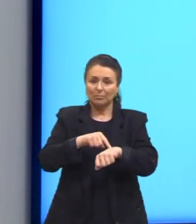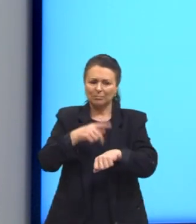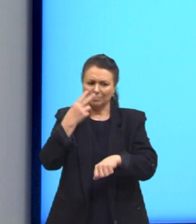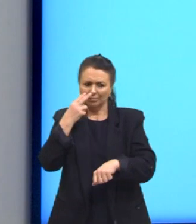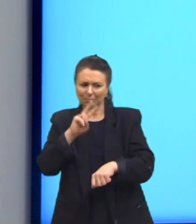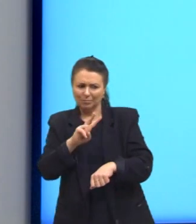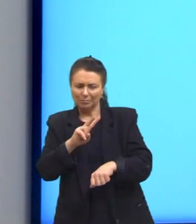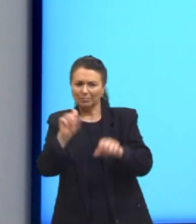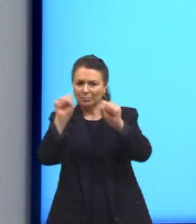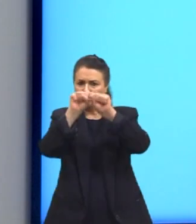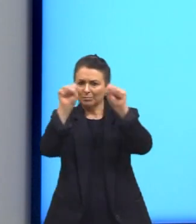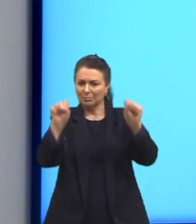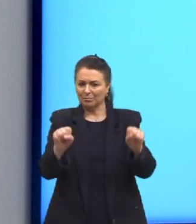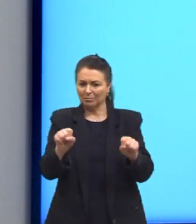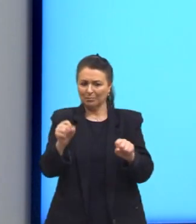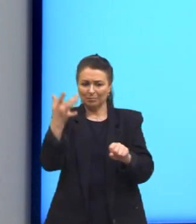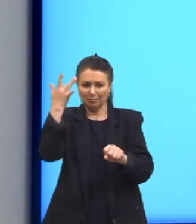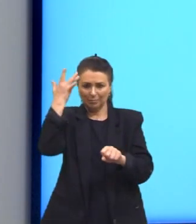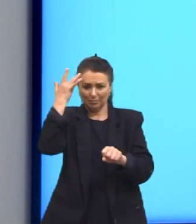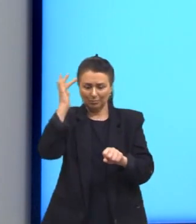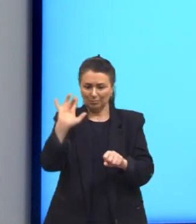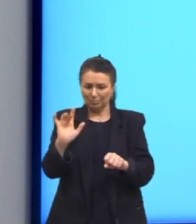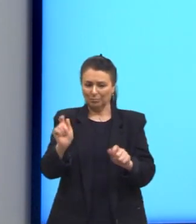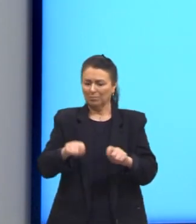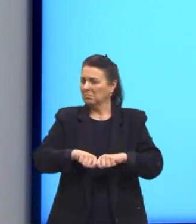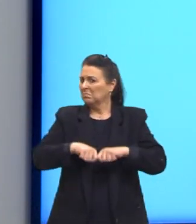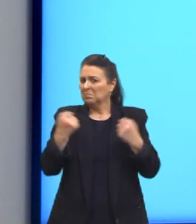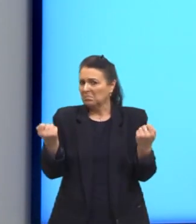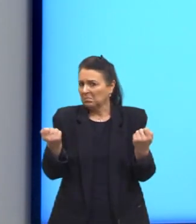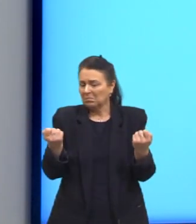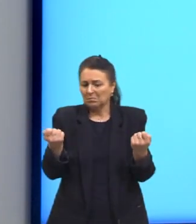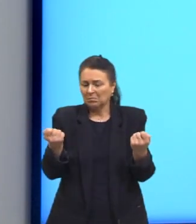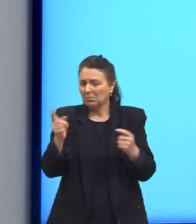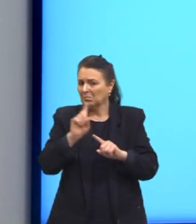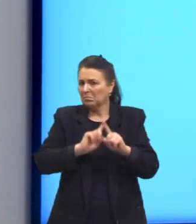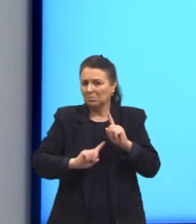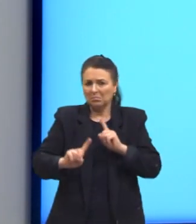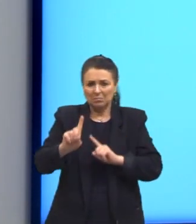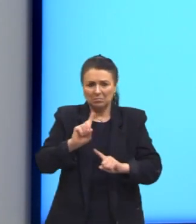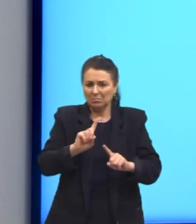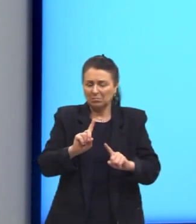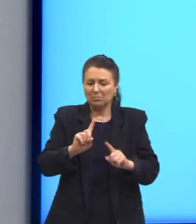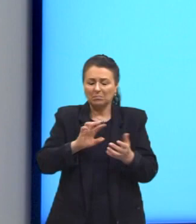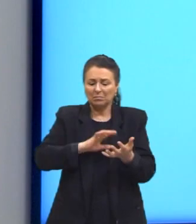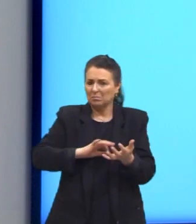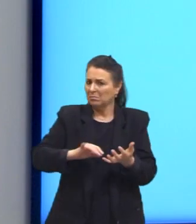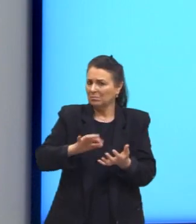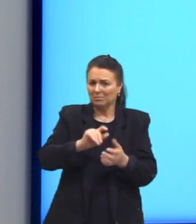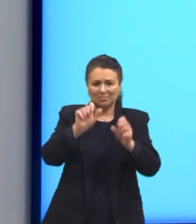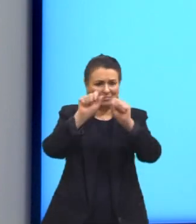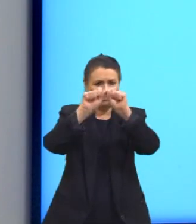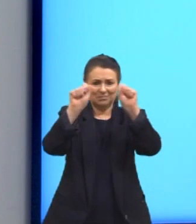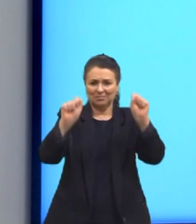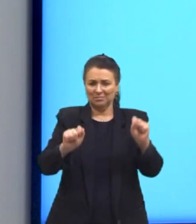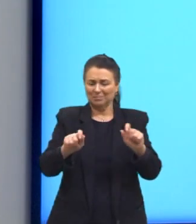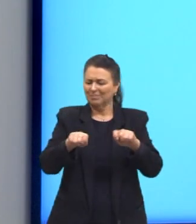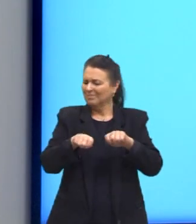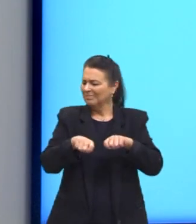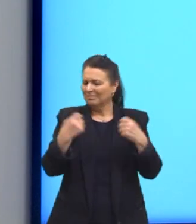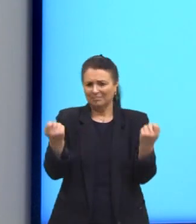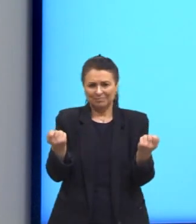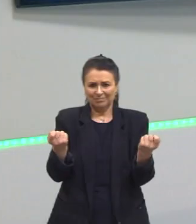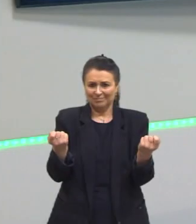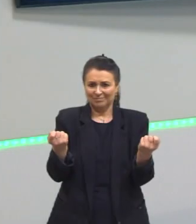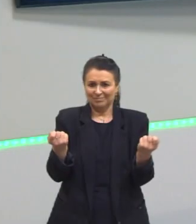ele é um sistema ali indeterminado ou impossível, em alguns casos eu nem vou calcular o sistema, tá?